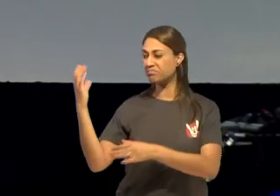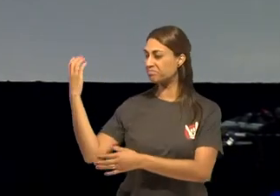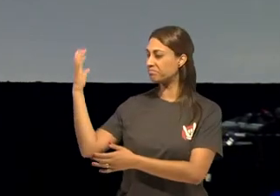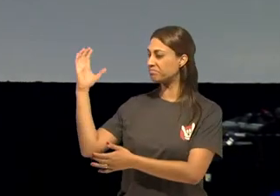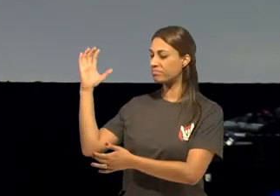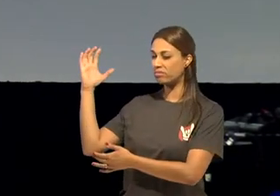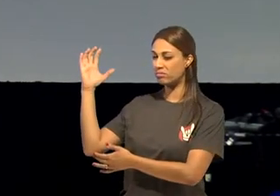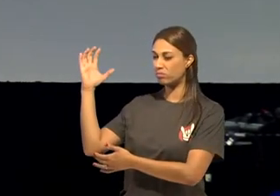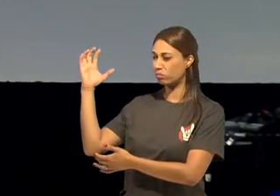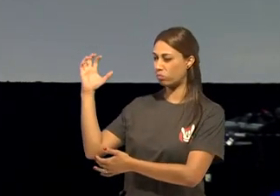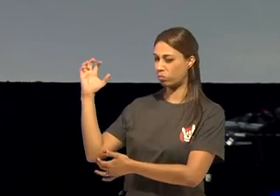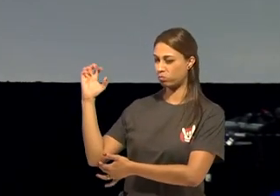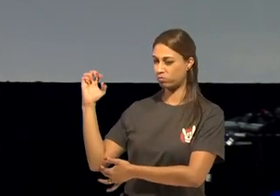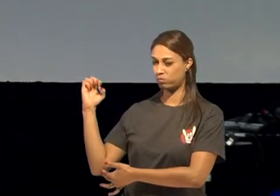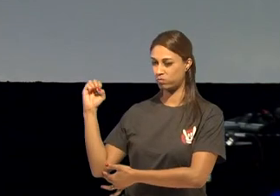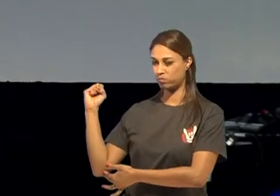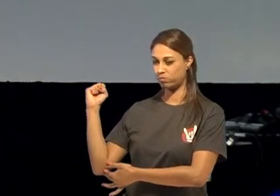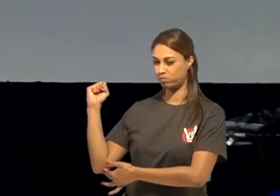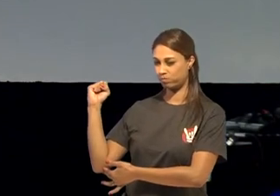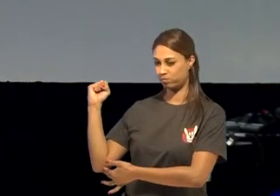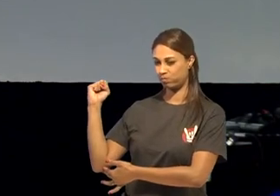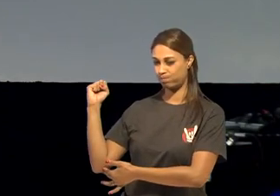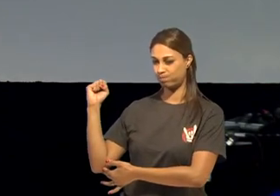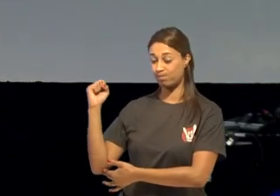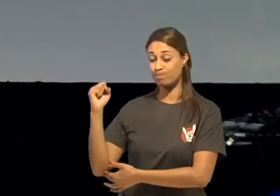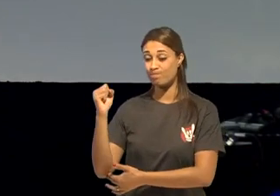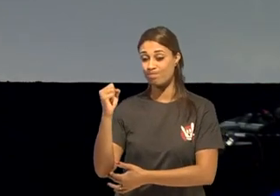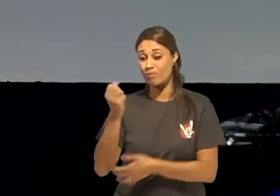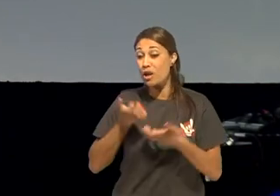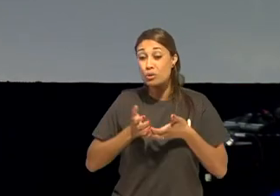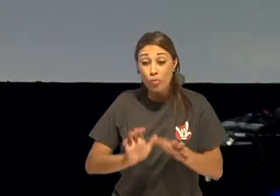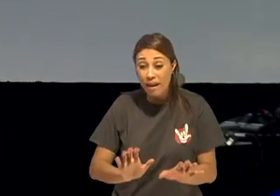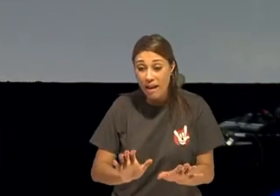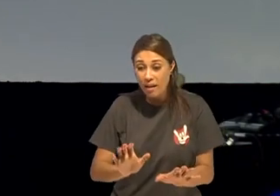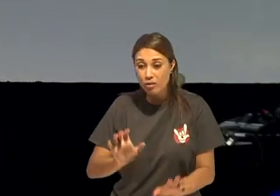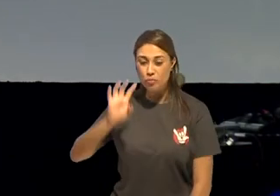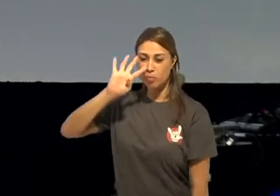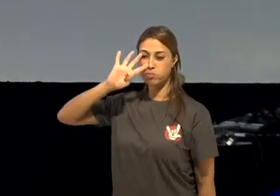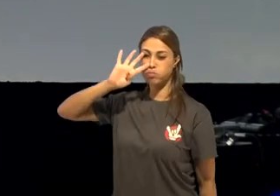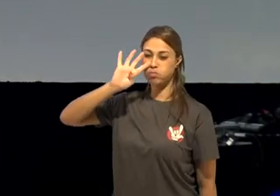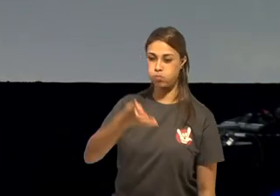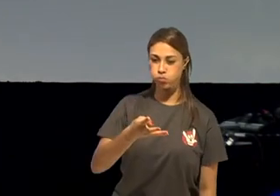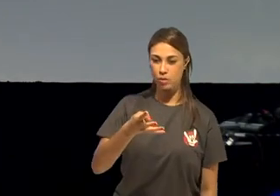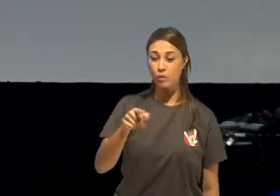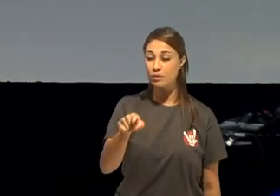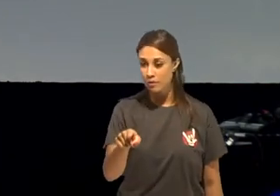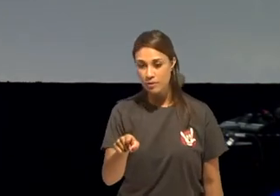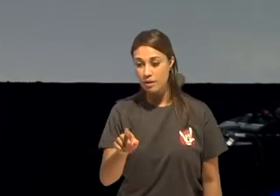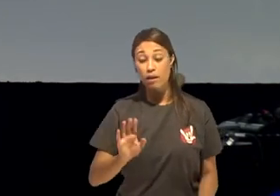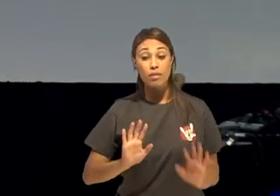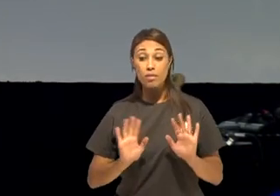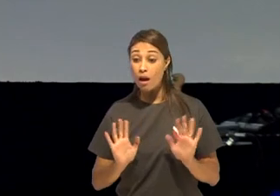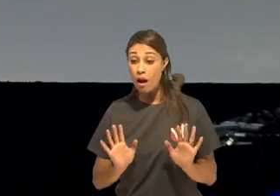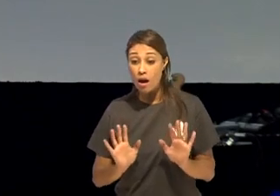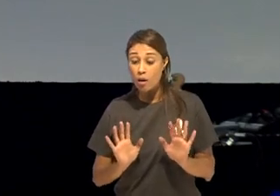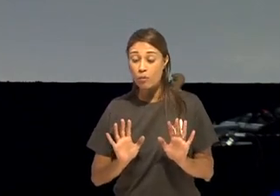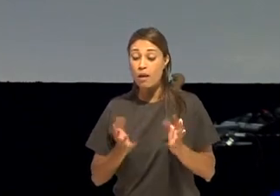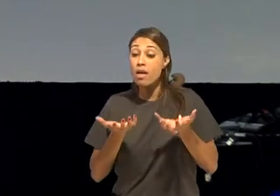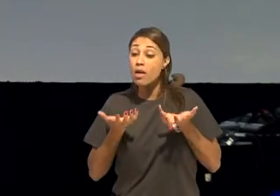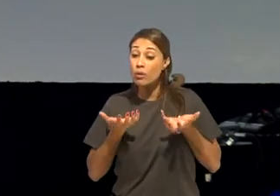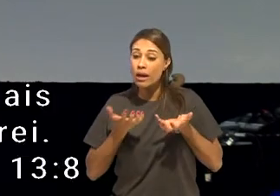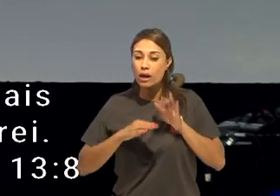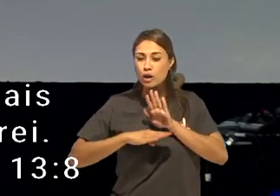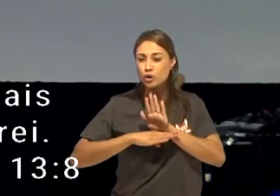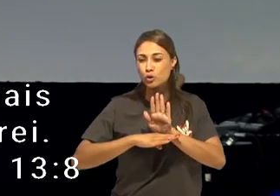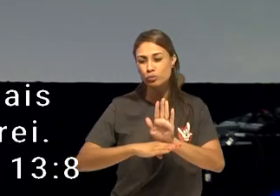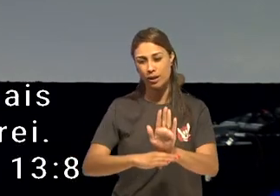uma palavra de condenação. Eu quero trazer aqui a solução que está na palavra de Deus. No versículo 8 fala